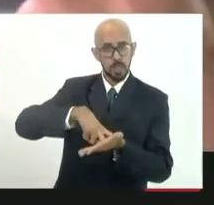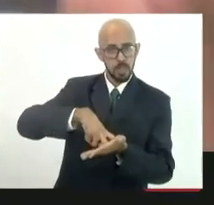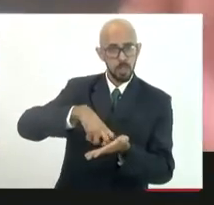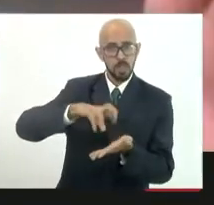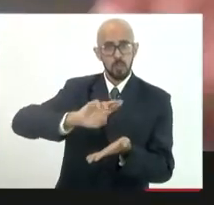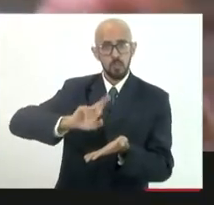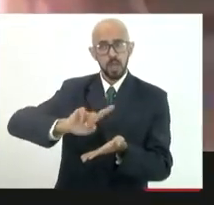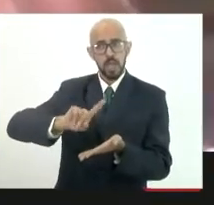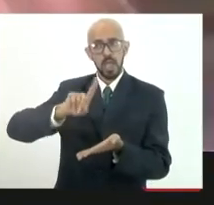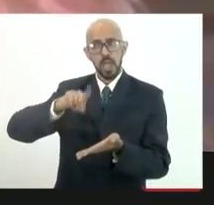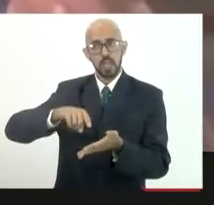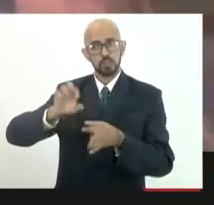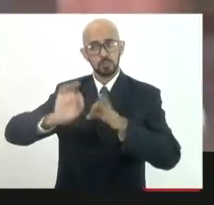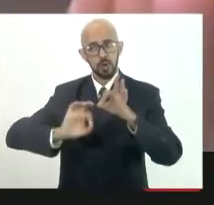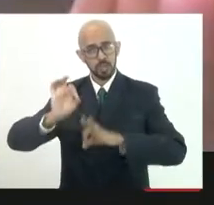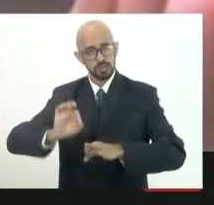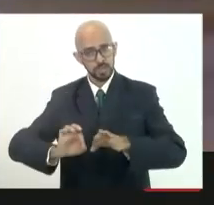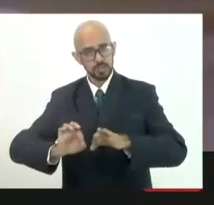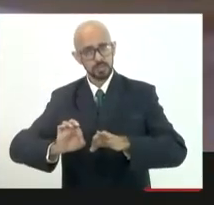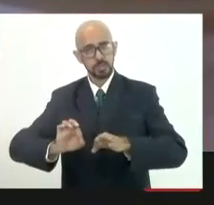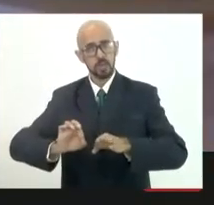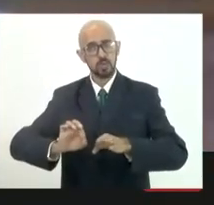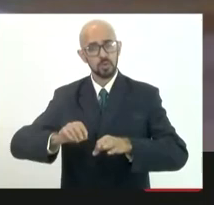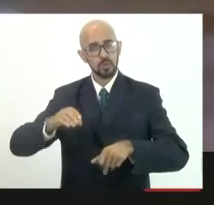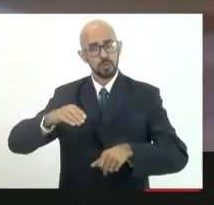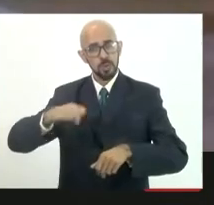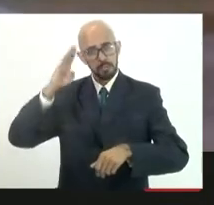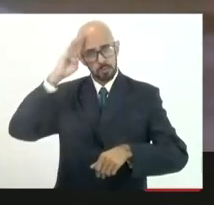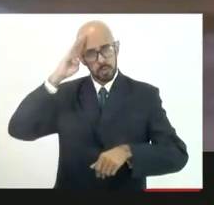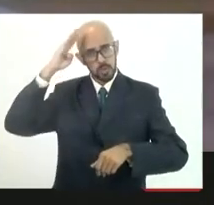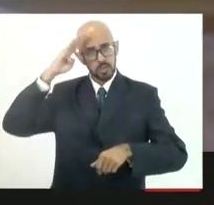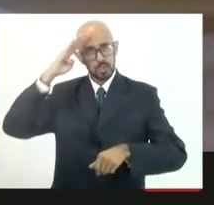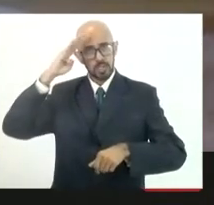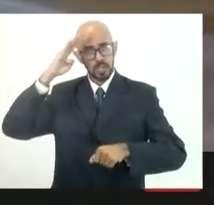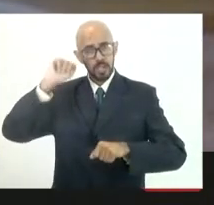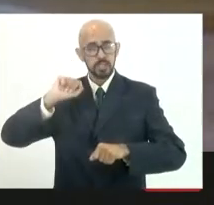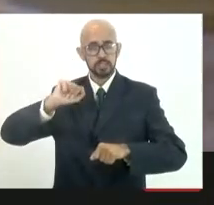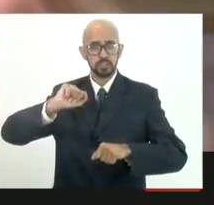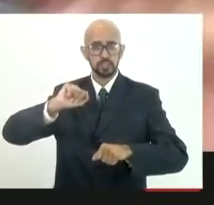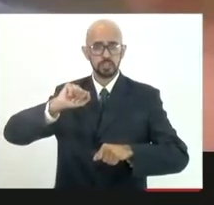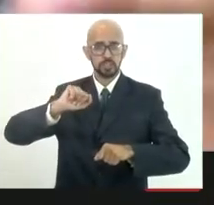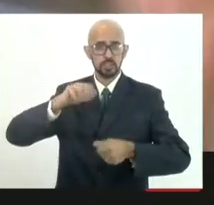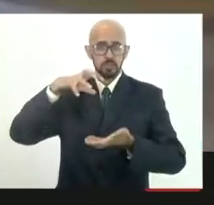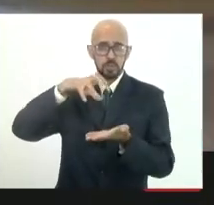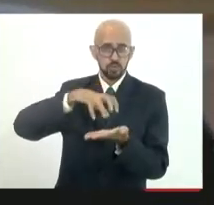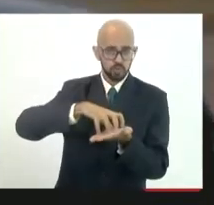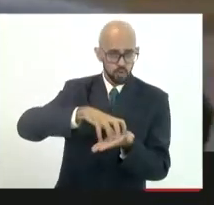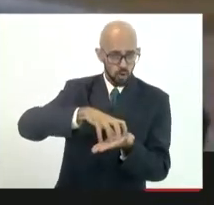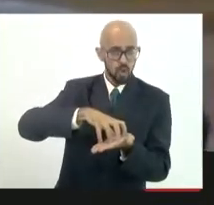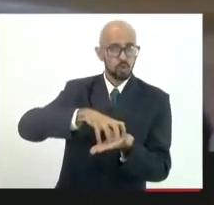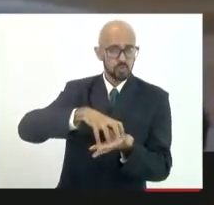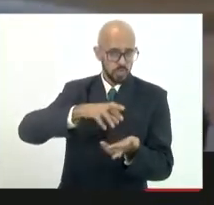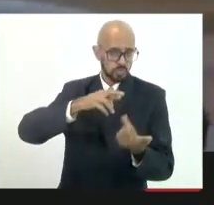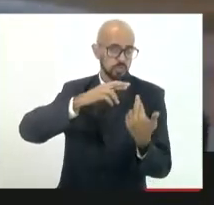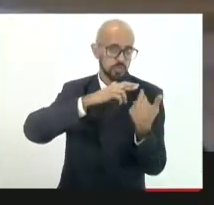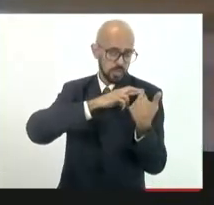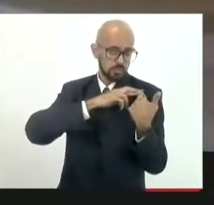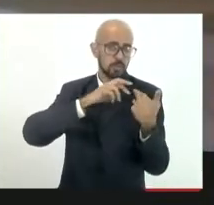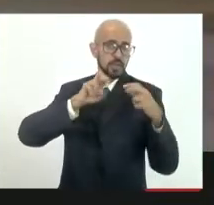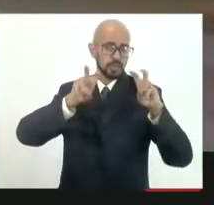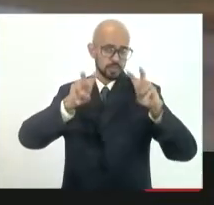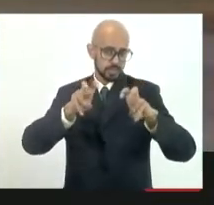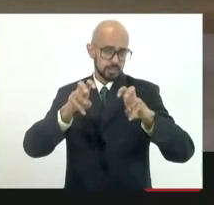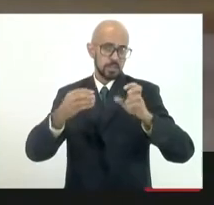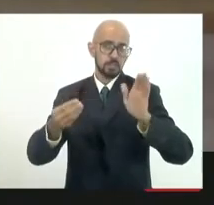uma organização e uma priorização por parte dos órgãos competentes para que esse tema esteja também na agenda. A gente sabe